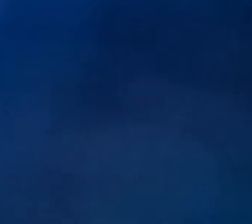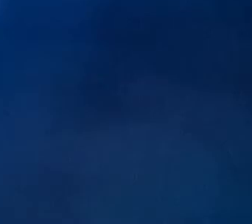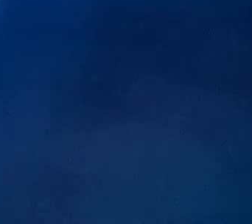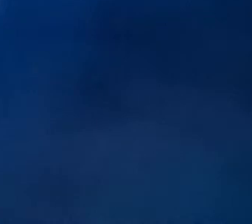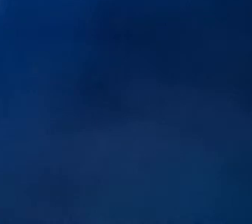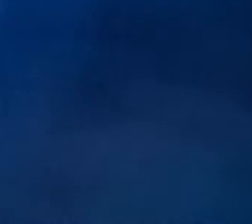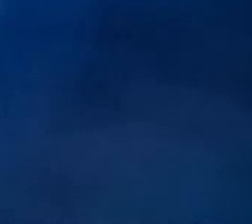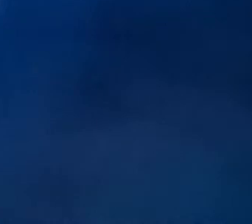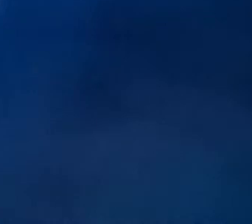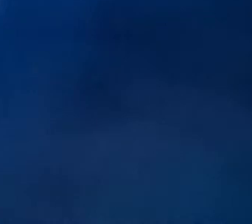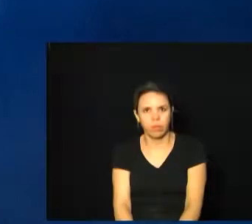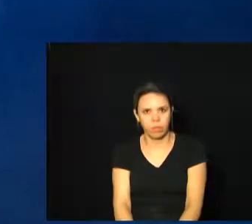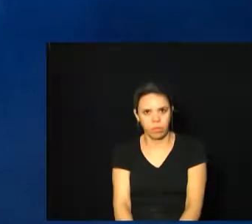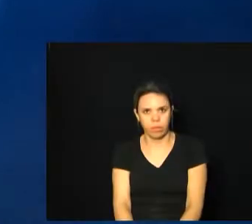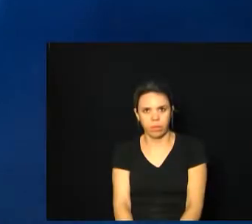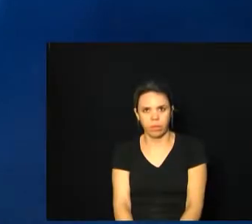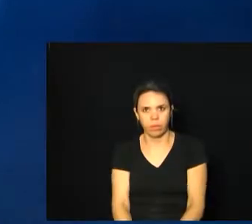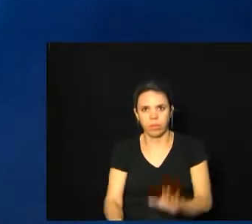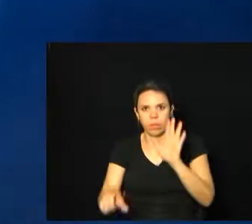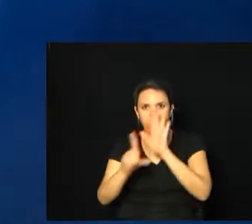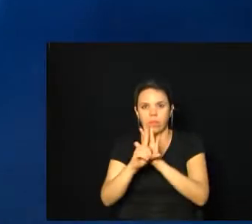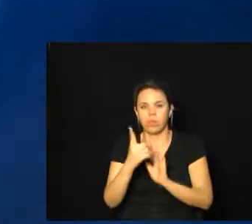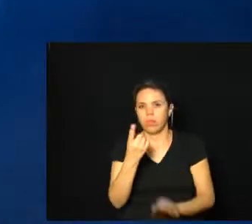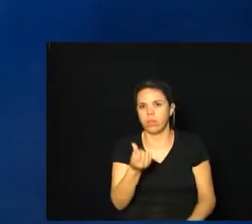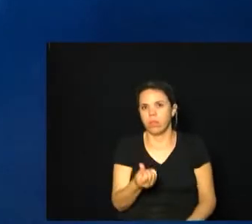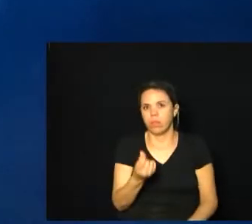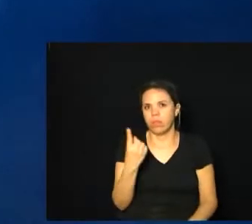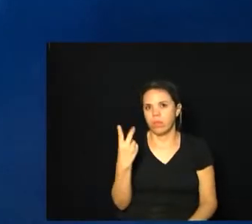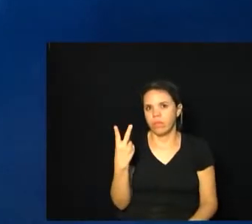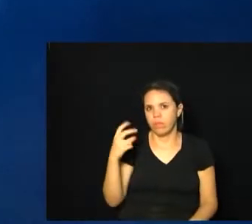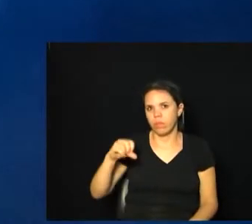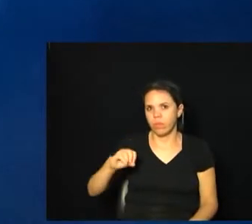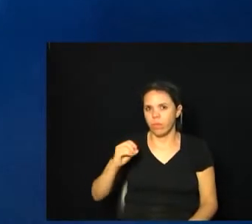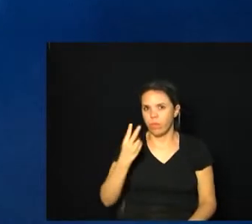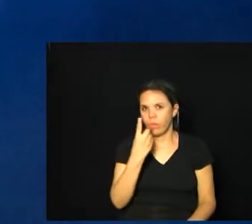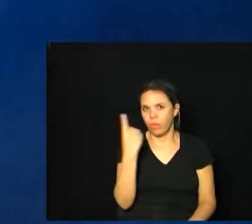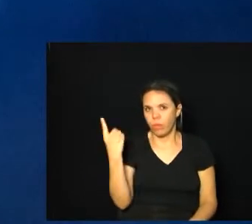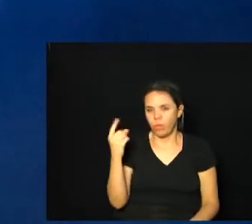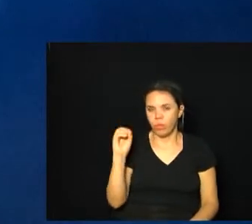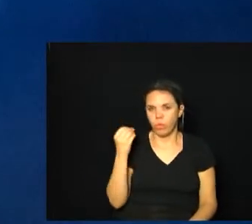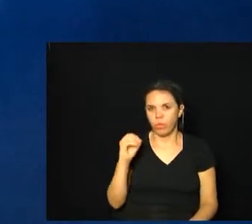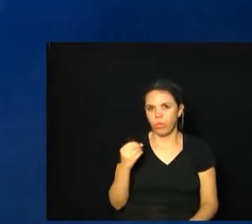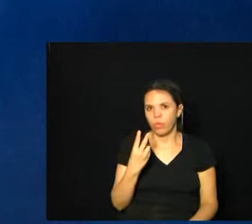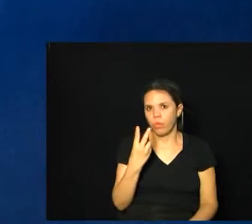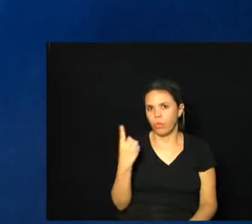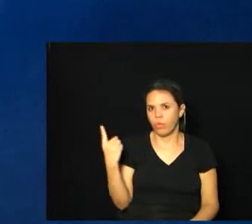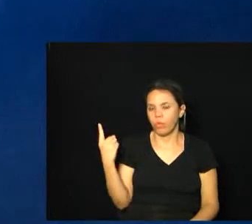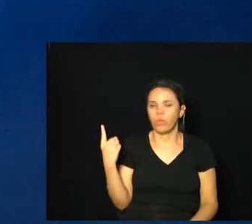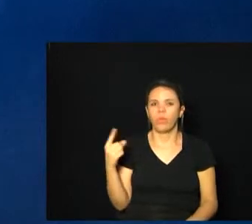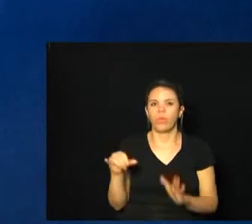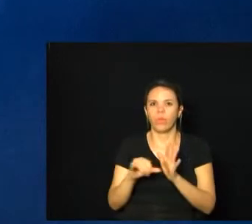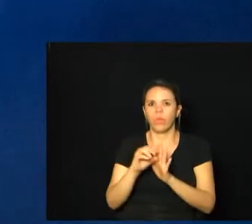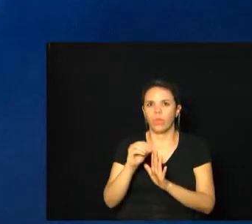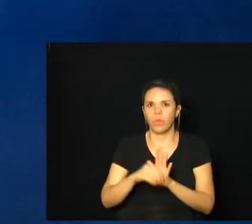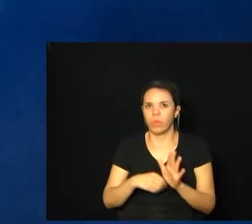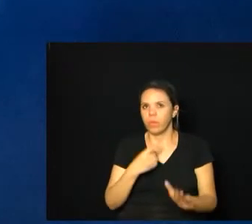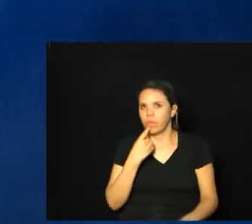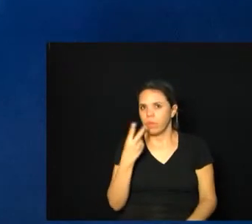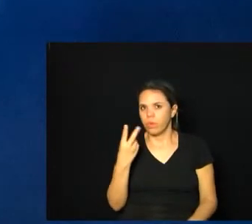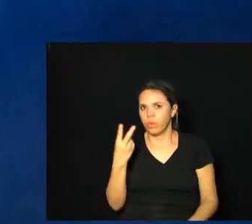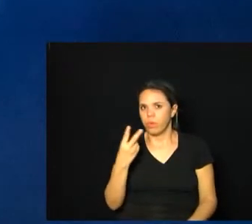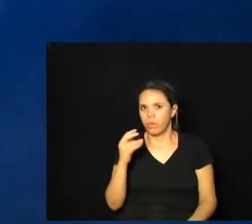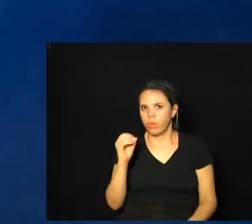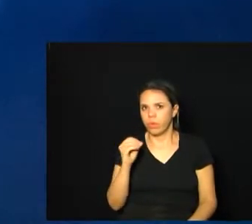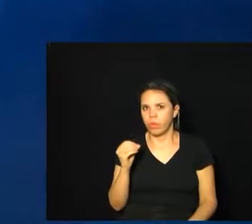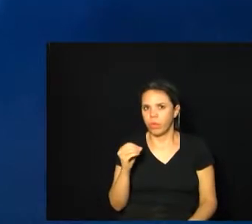A Lei 16.129, de 21 de outubro de 2021, publicada no Diário Oficial de 22 de